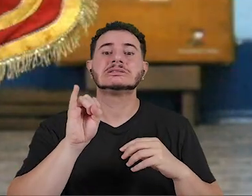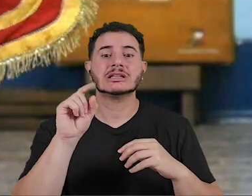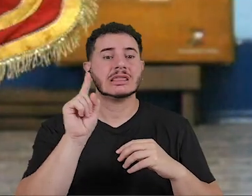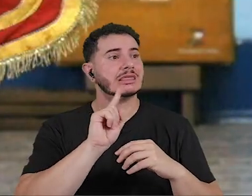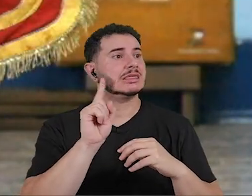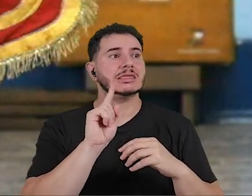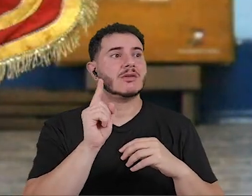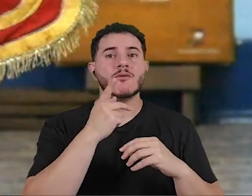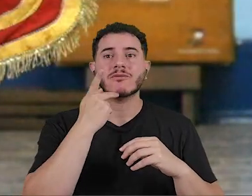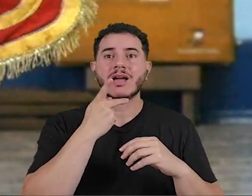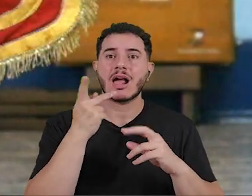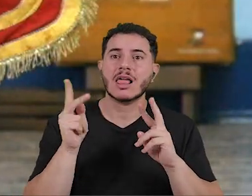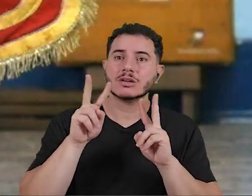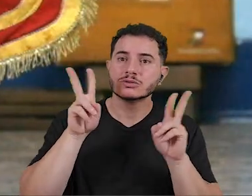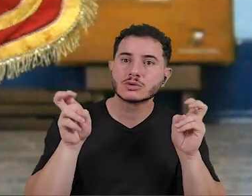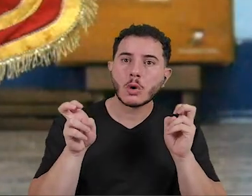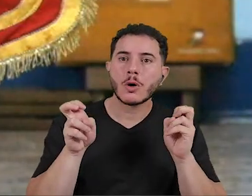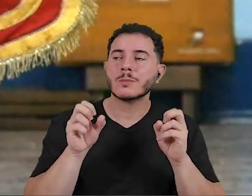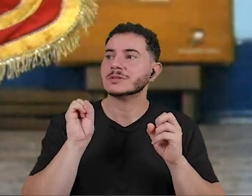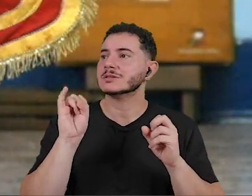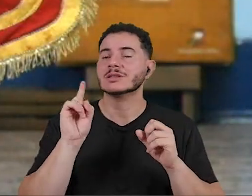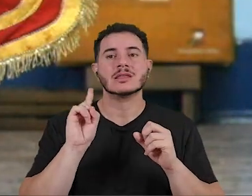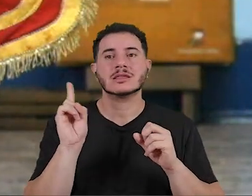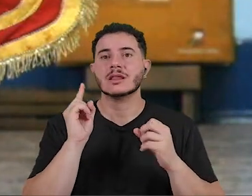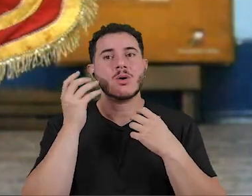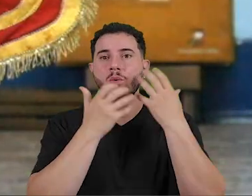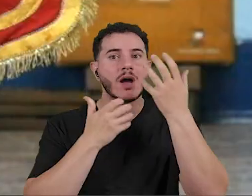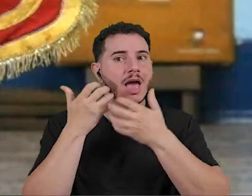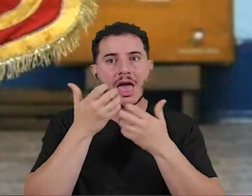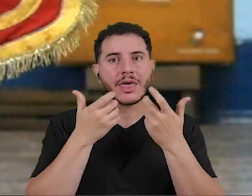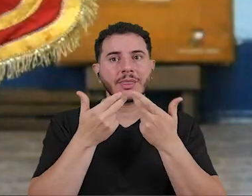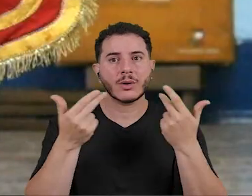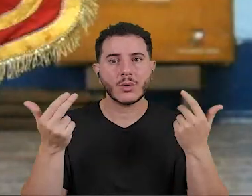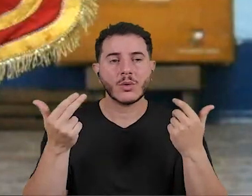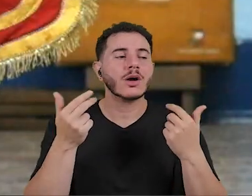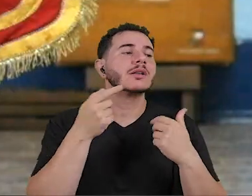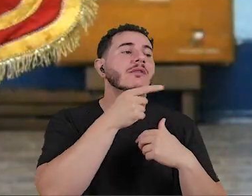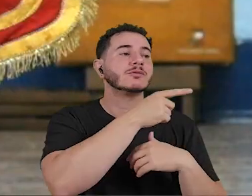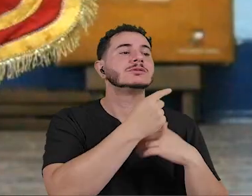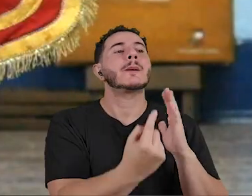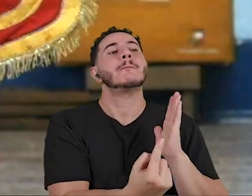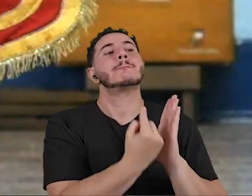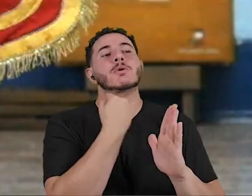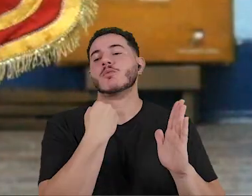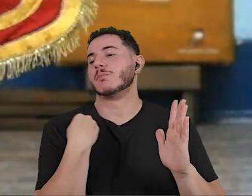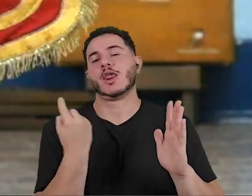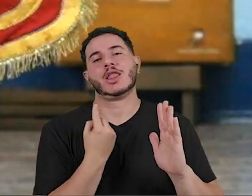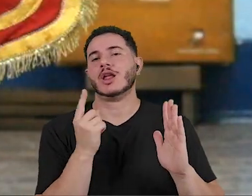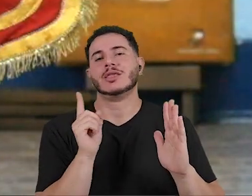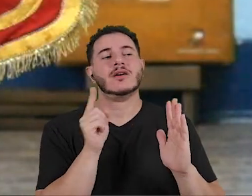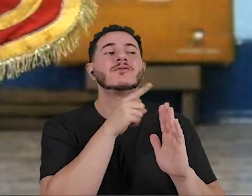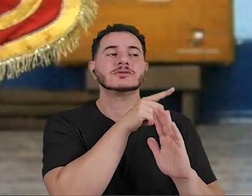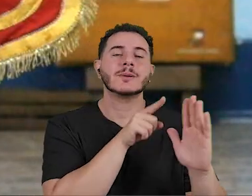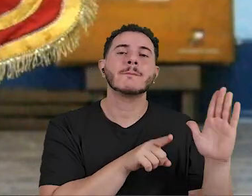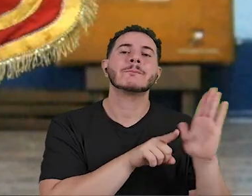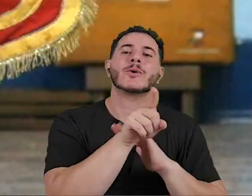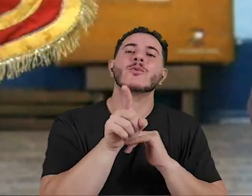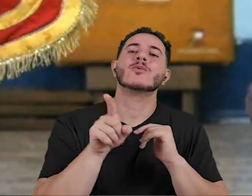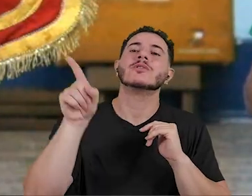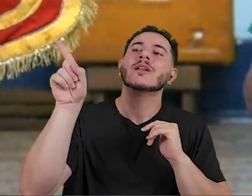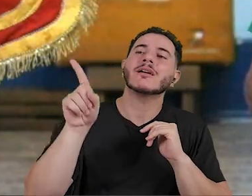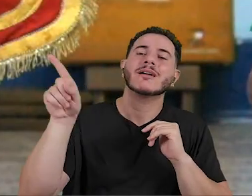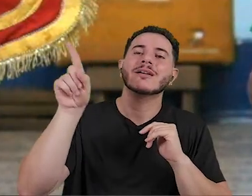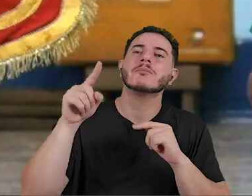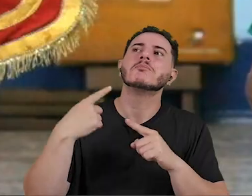feita para quem não canta, quem não faz e por quê. Acho que é mais nesse sentido.